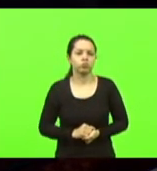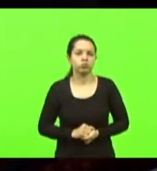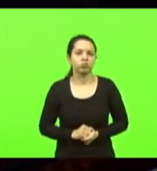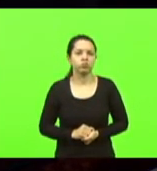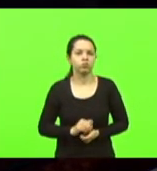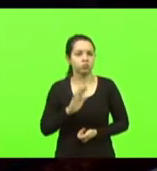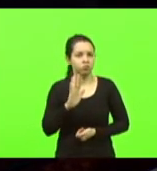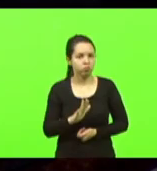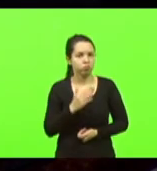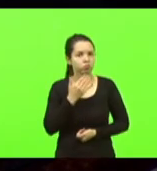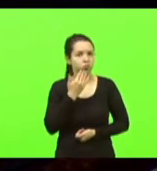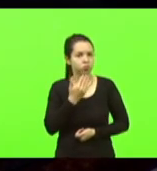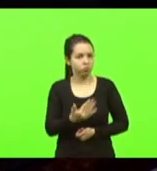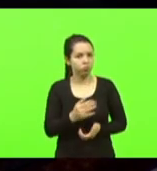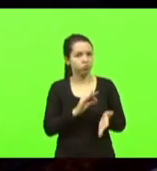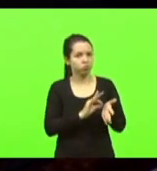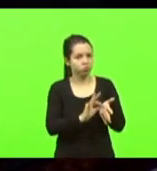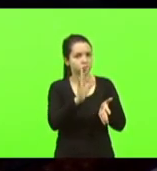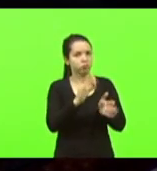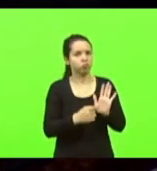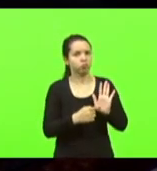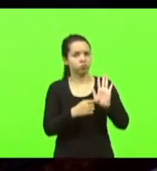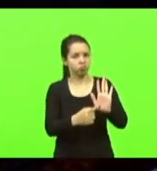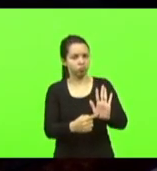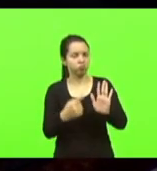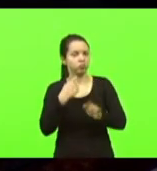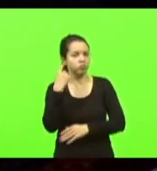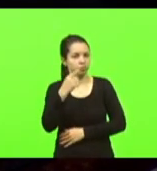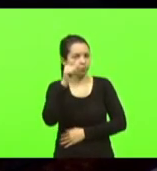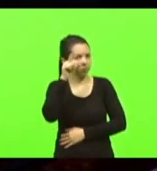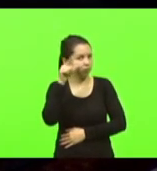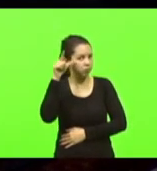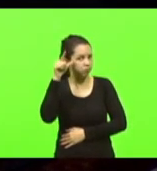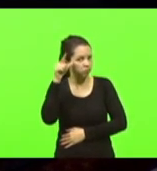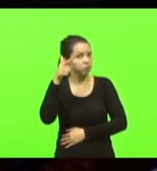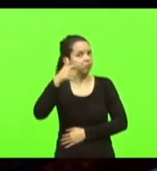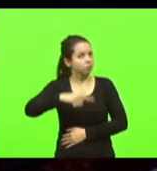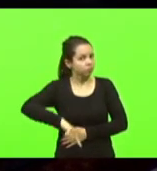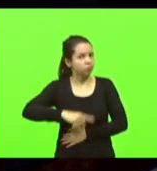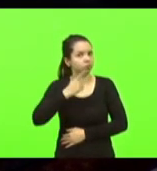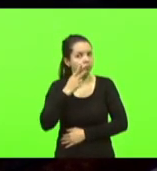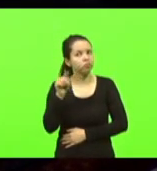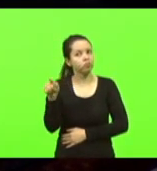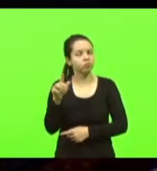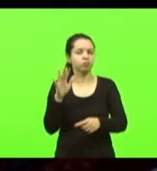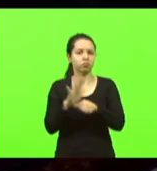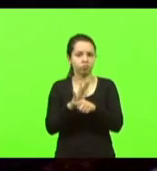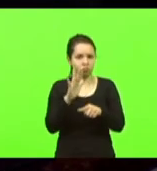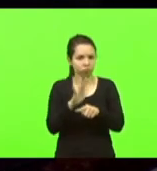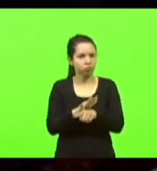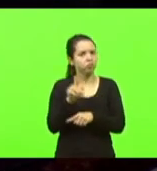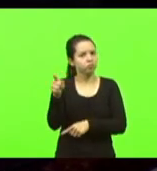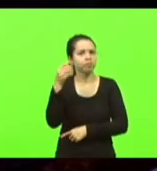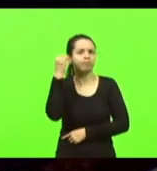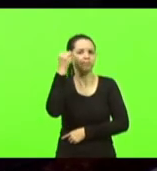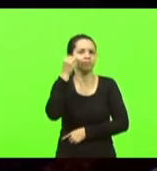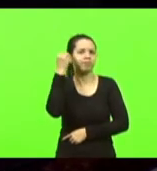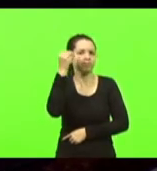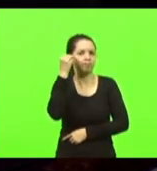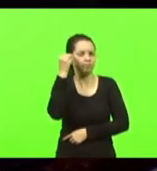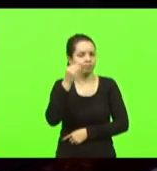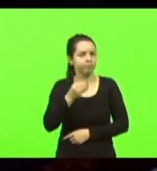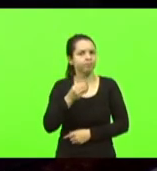em destaque aqui apresentado pelo Deputado Laércio que eu repito colaborou bastante com sua experiência na